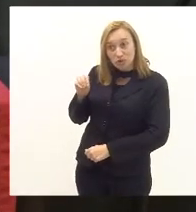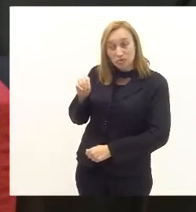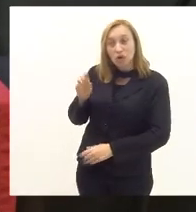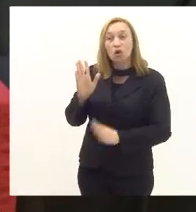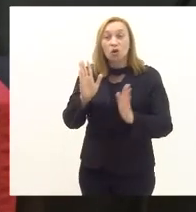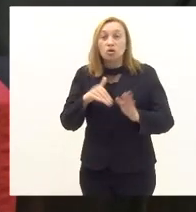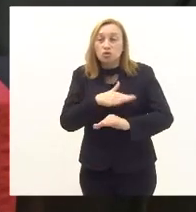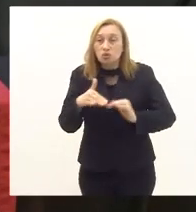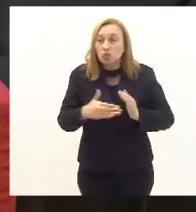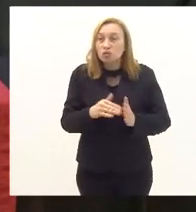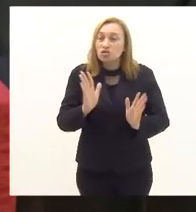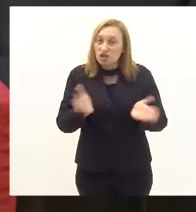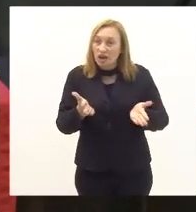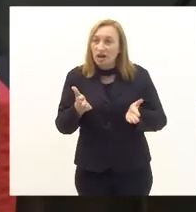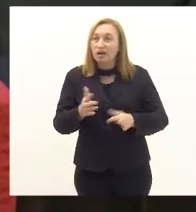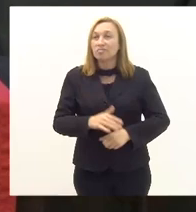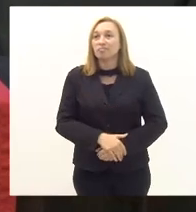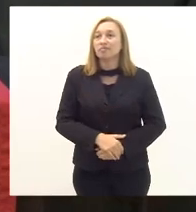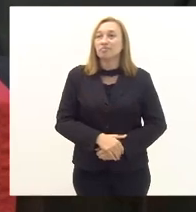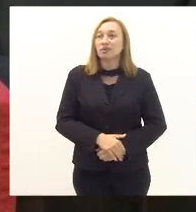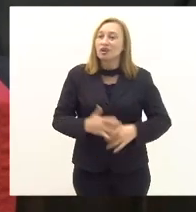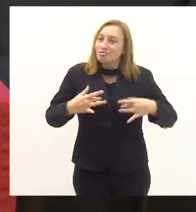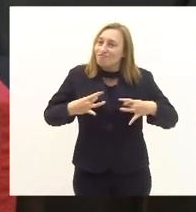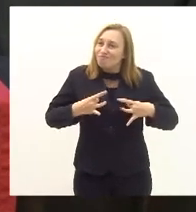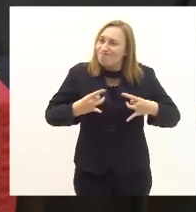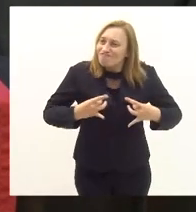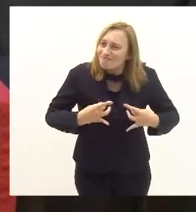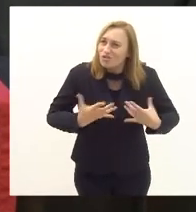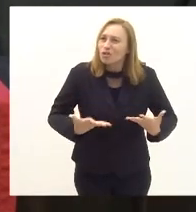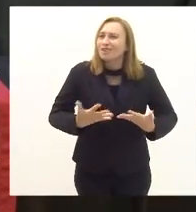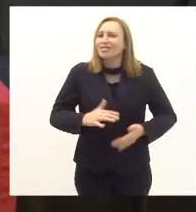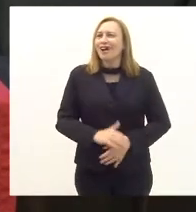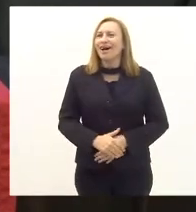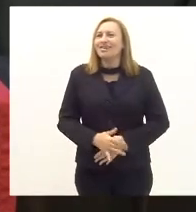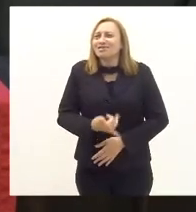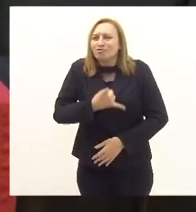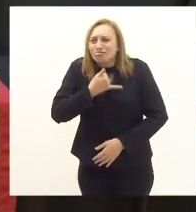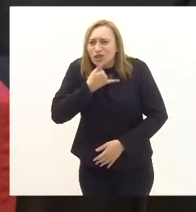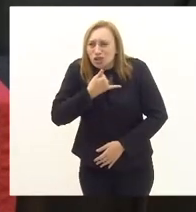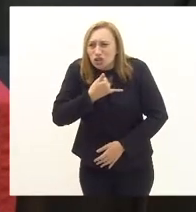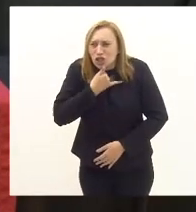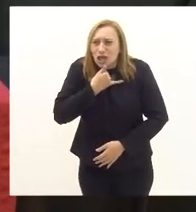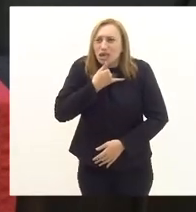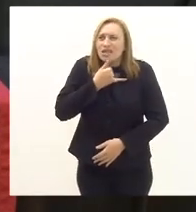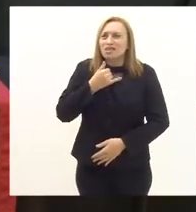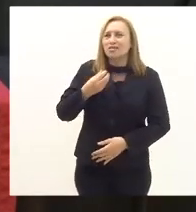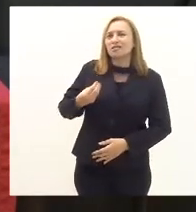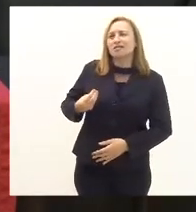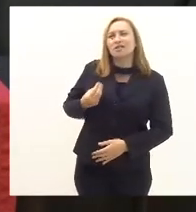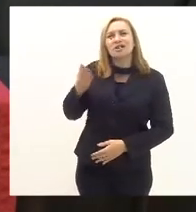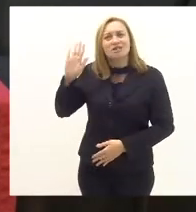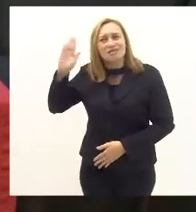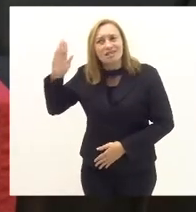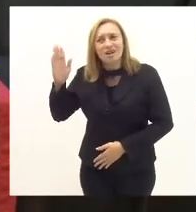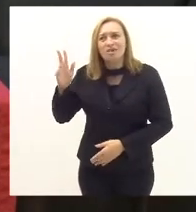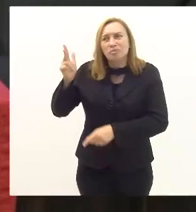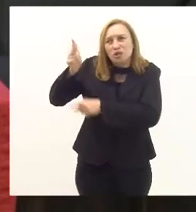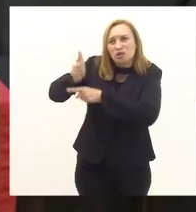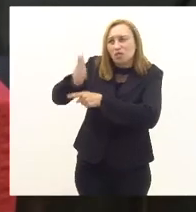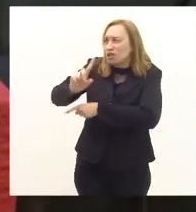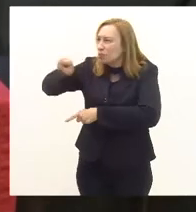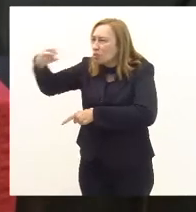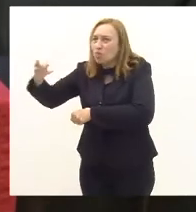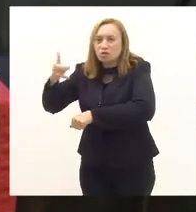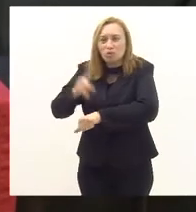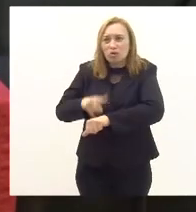já manifestamos a nossa tristeza, já dissemos presente sempre, e o vídeo vai ficar para outra